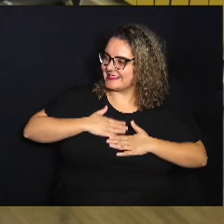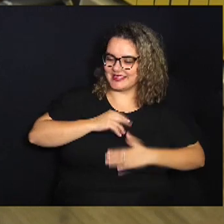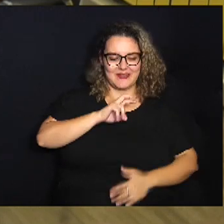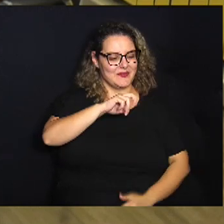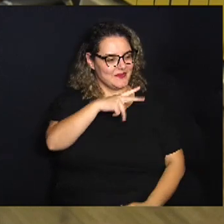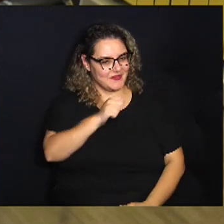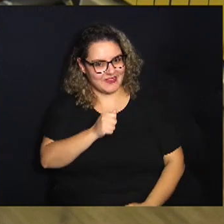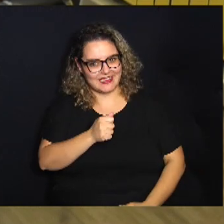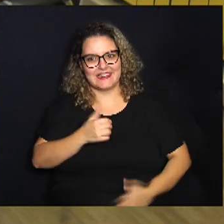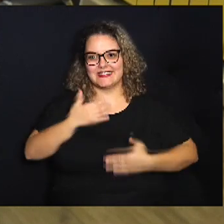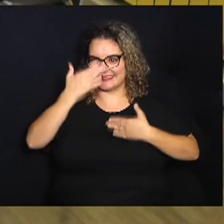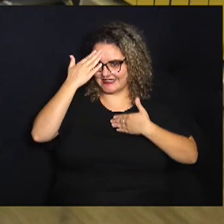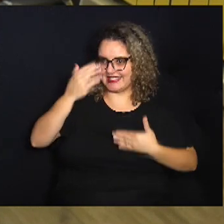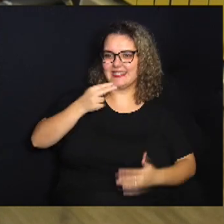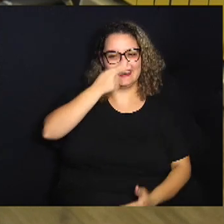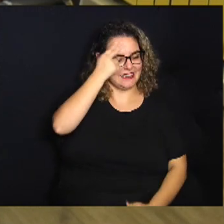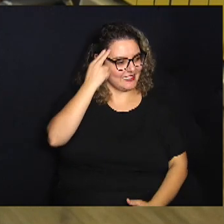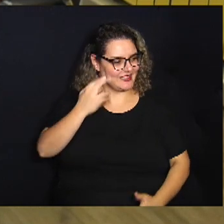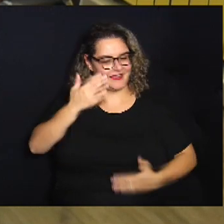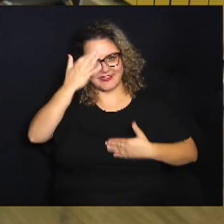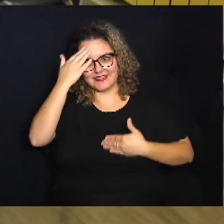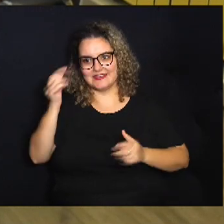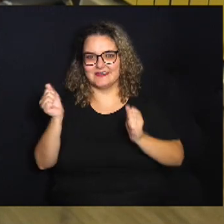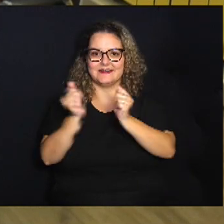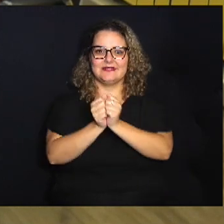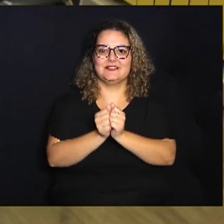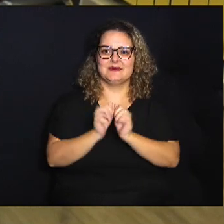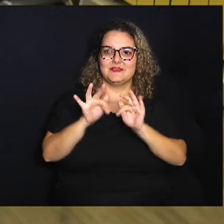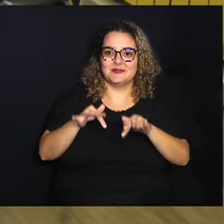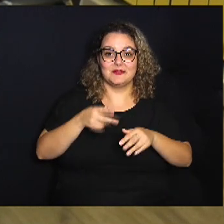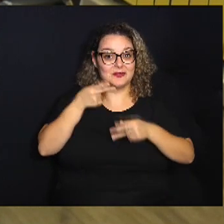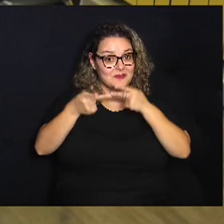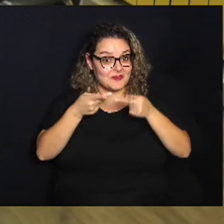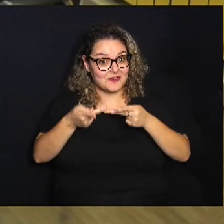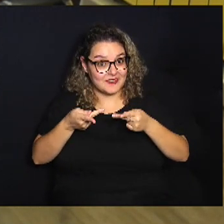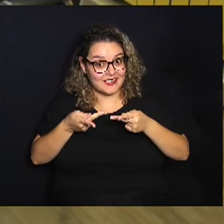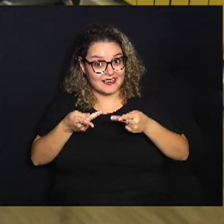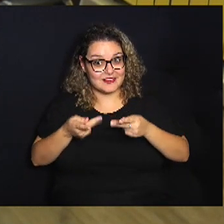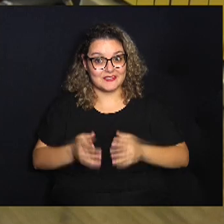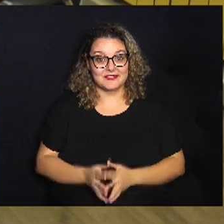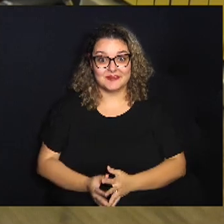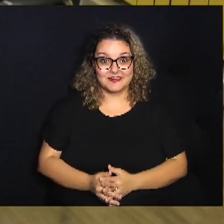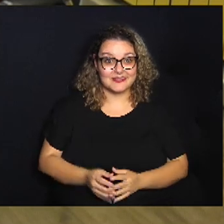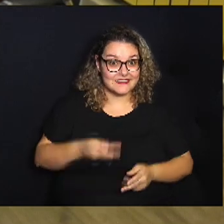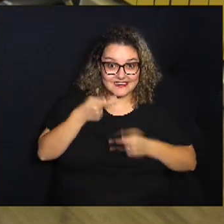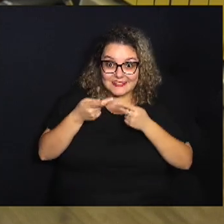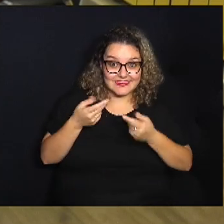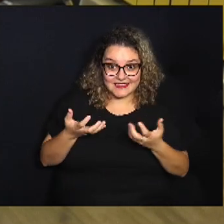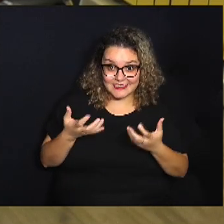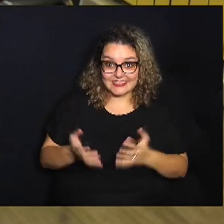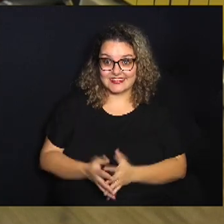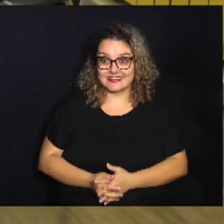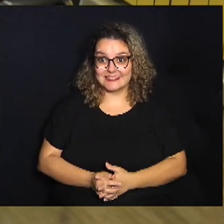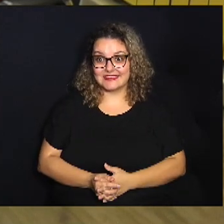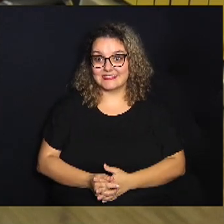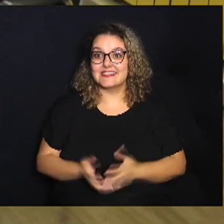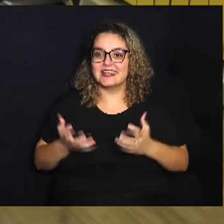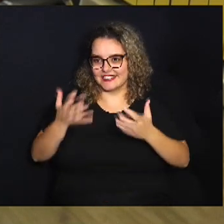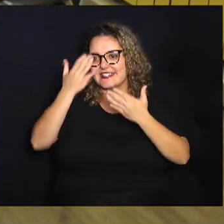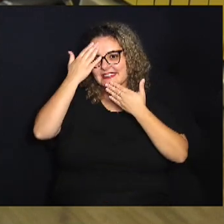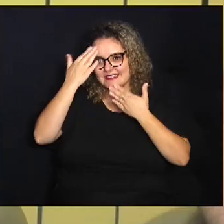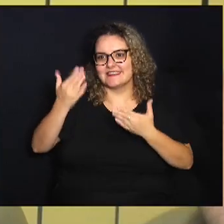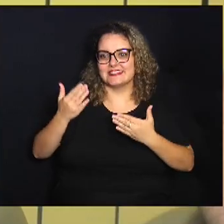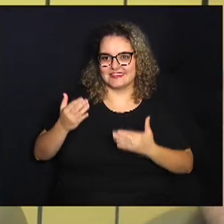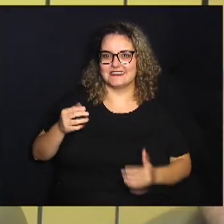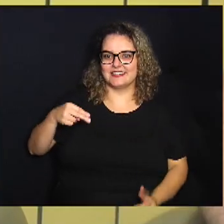muito obrigado. Obrigada. Gabriel, muito obrigado. Estamos juntos. Para encerrar, você tem mais alguma coisa para vocês falarem? Vocês querem falar mais alguma coisa? Ah, eu quero agradecer a